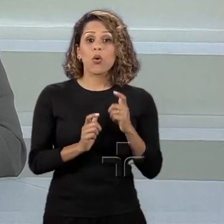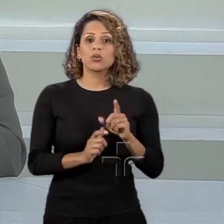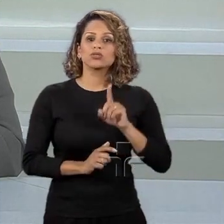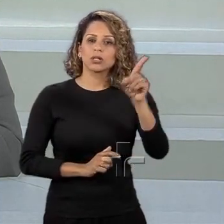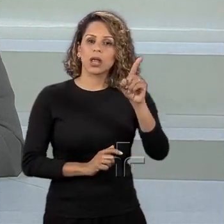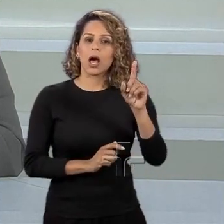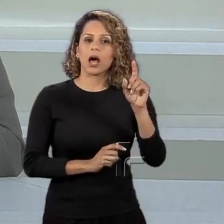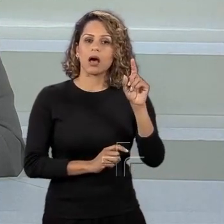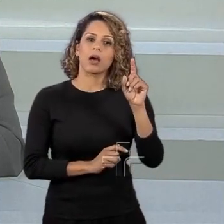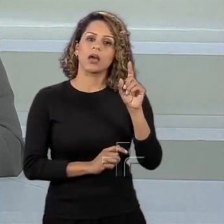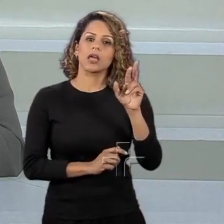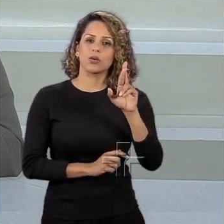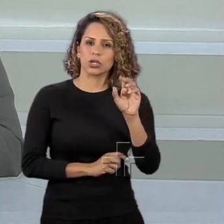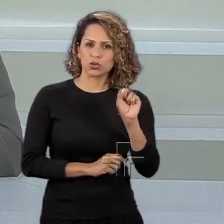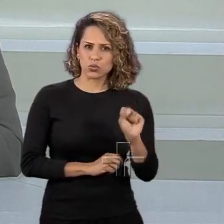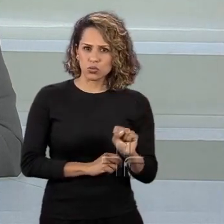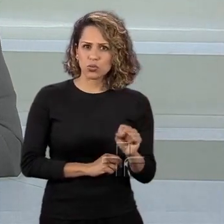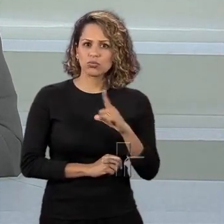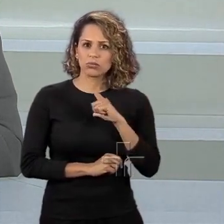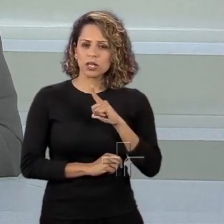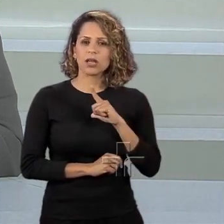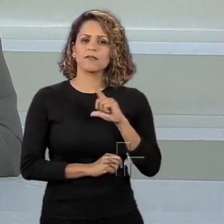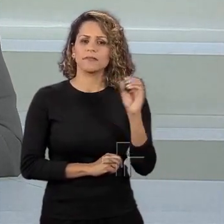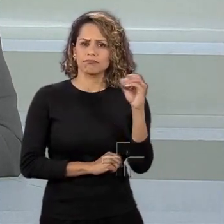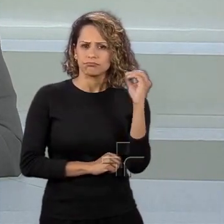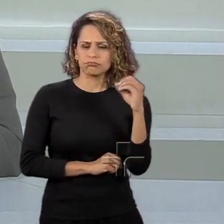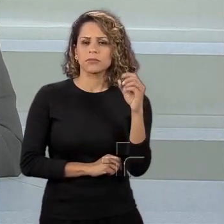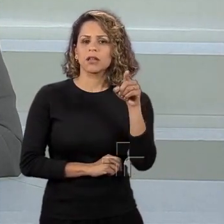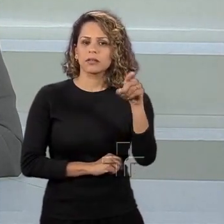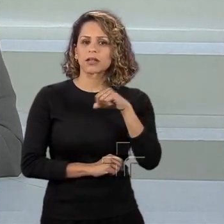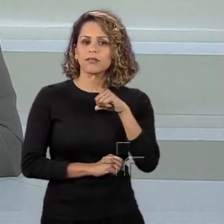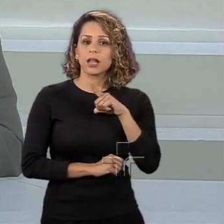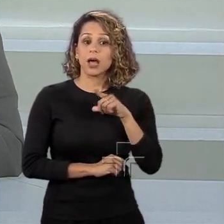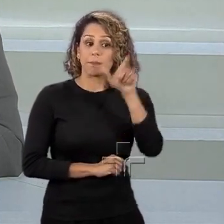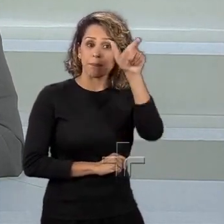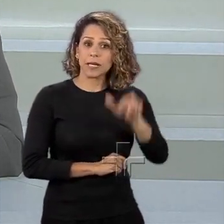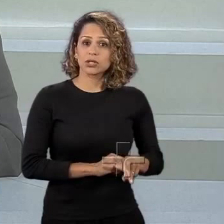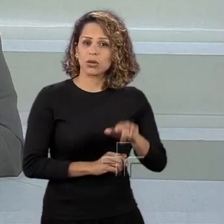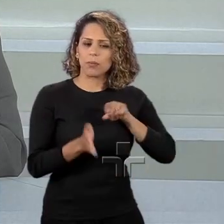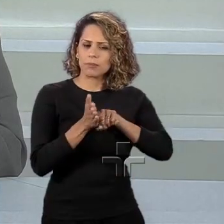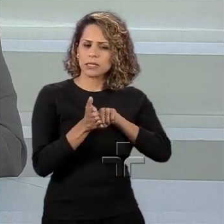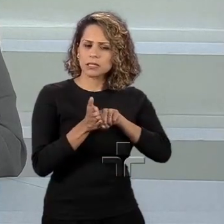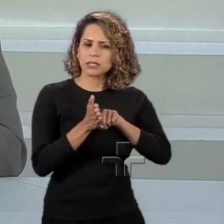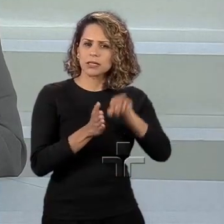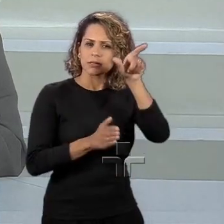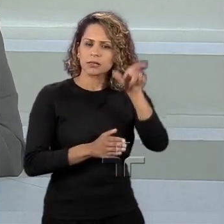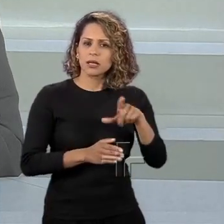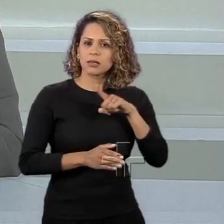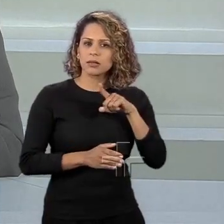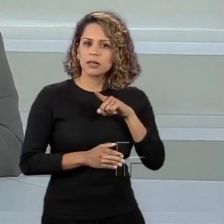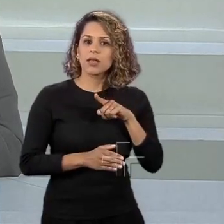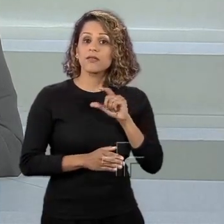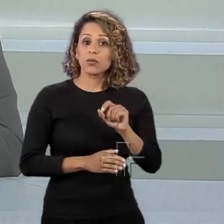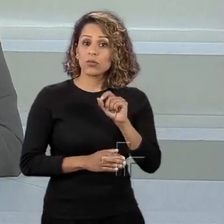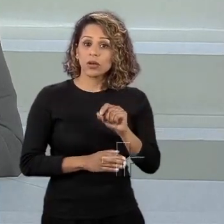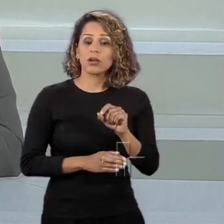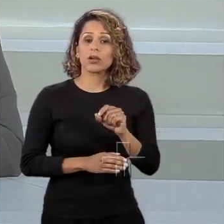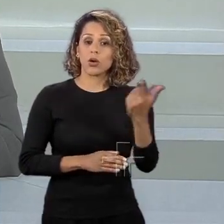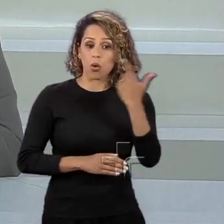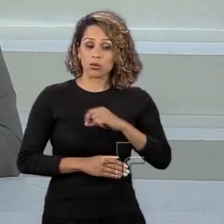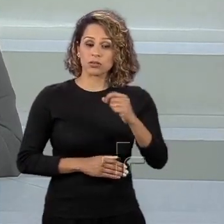a ter entrado num grupo de pesquisa clínica, ele teve sobrevida de 5 anos. Você sabe o que é 5 anos mais na vida de uma pessoa que